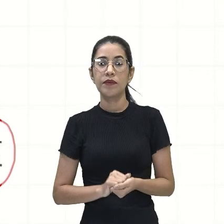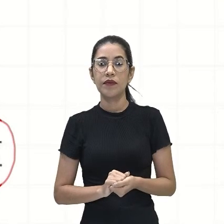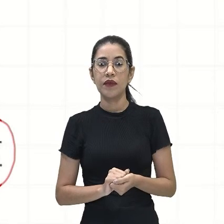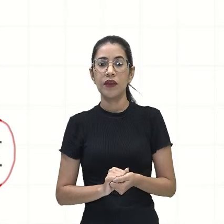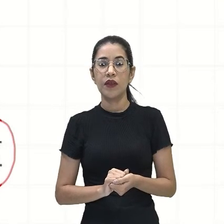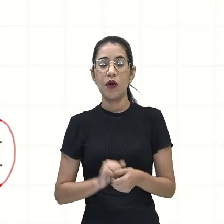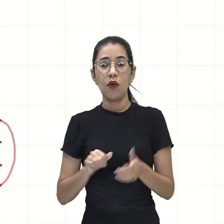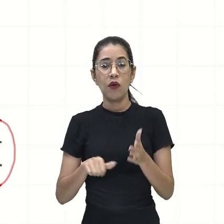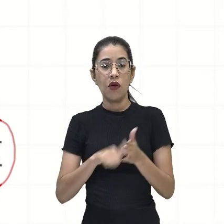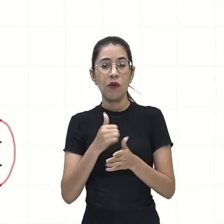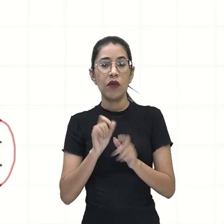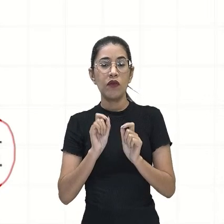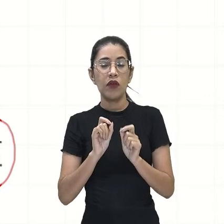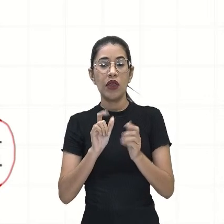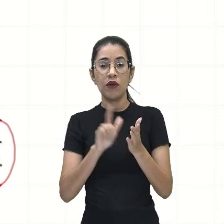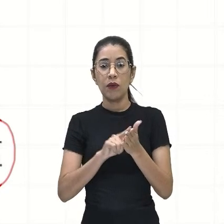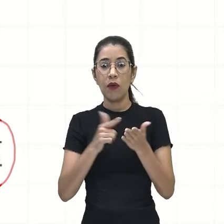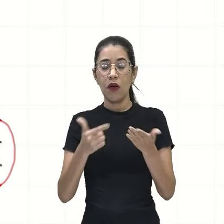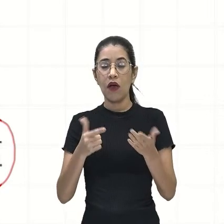foi o jornalismo, né?